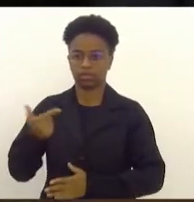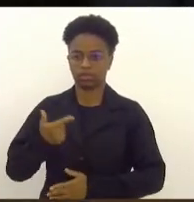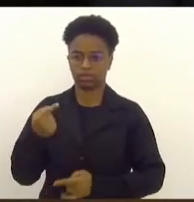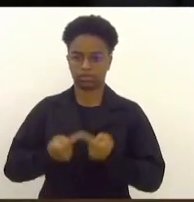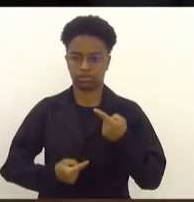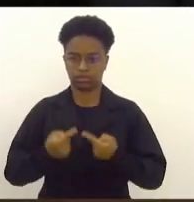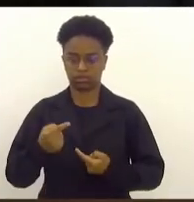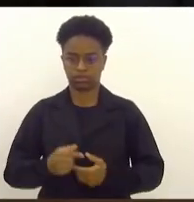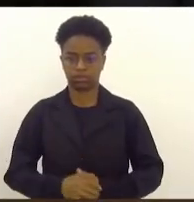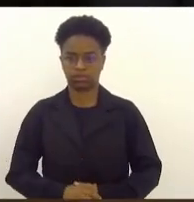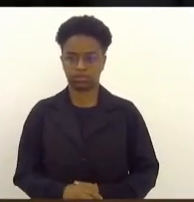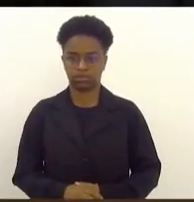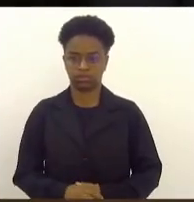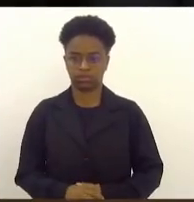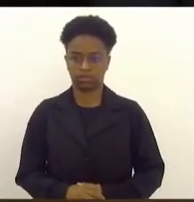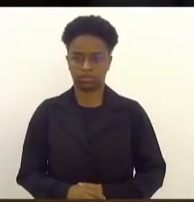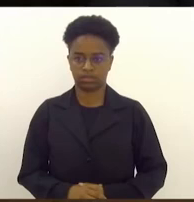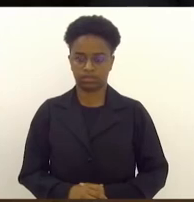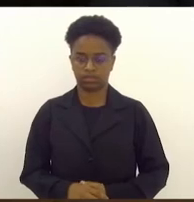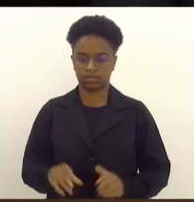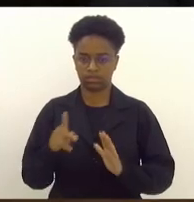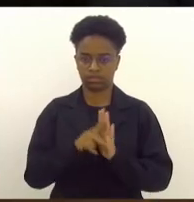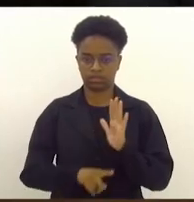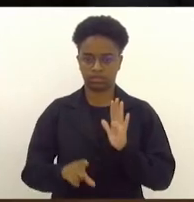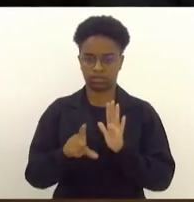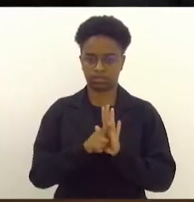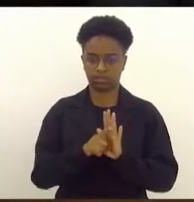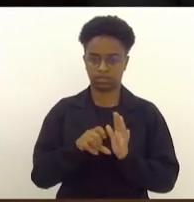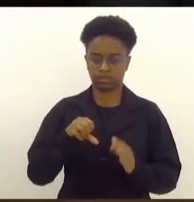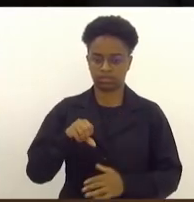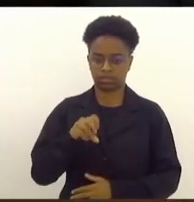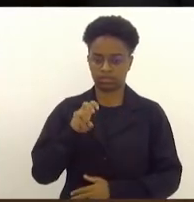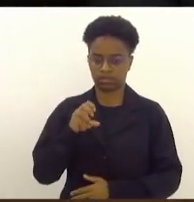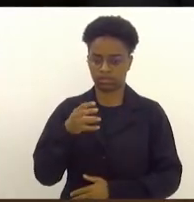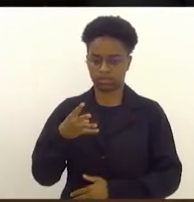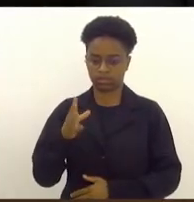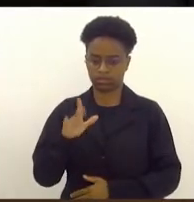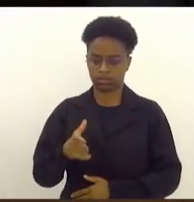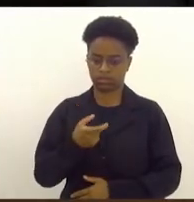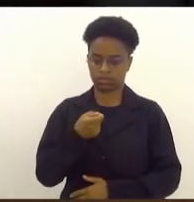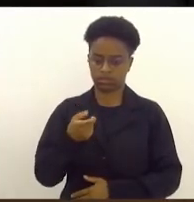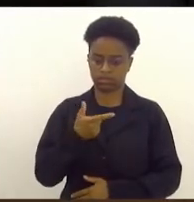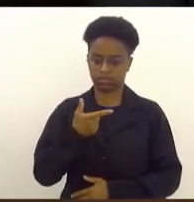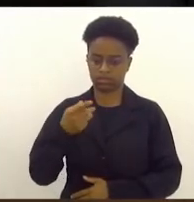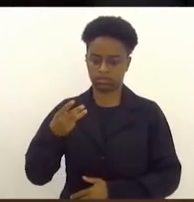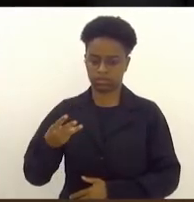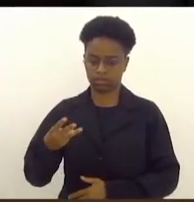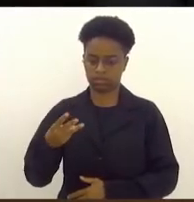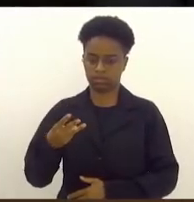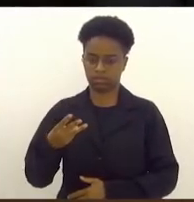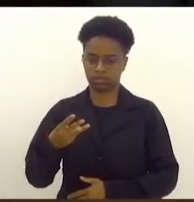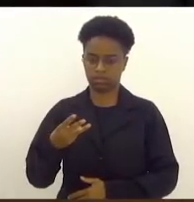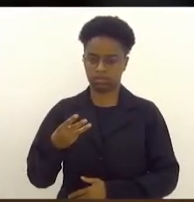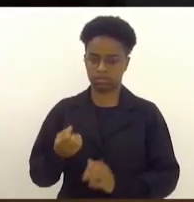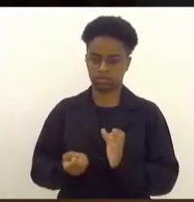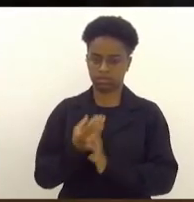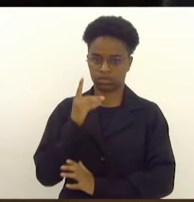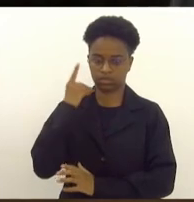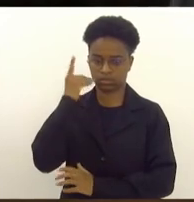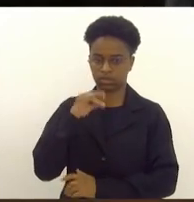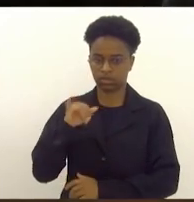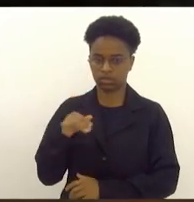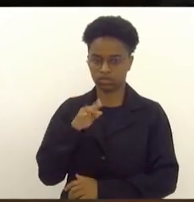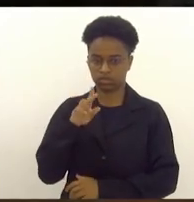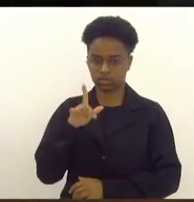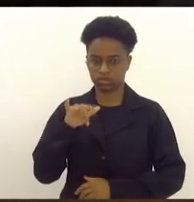discussão projeto de lei 954/2013 diretoria do deputado Júlio